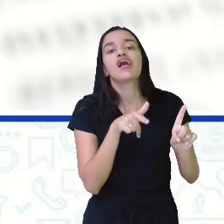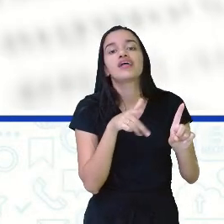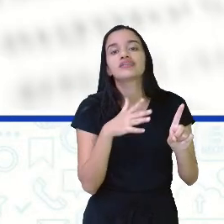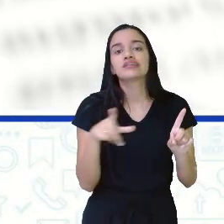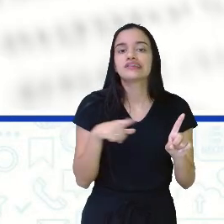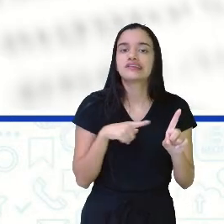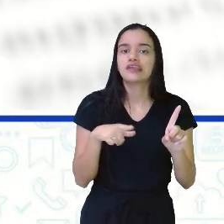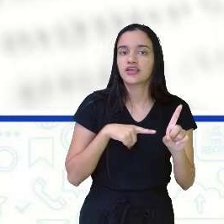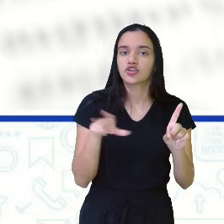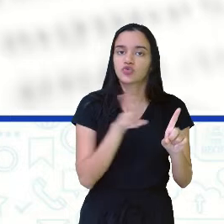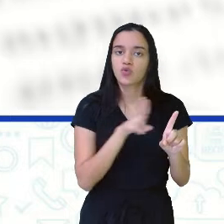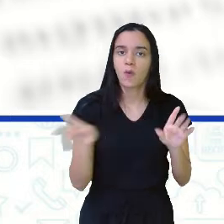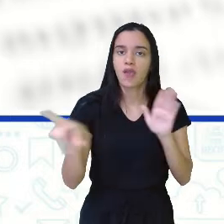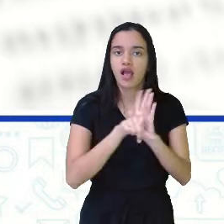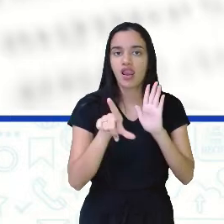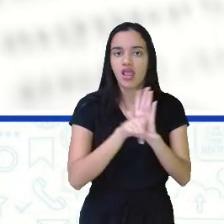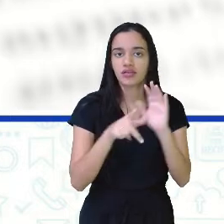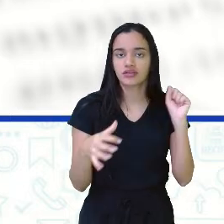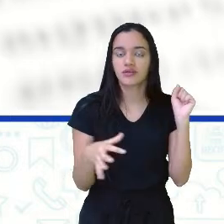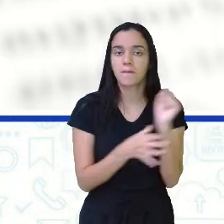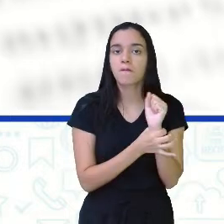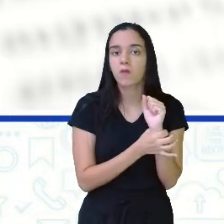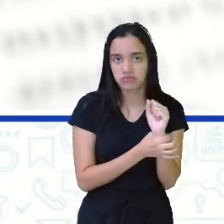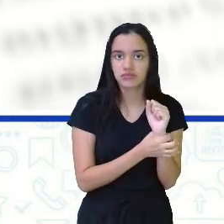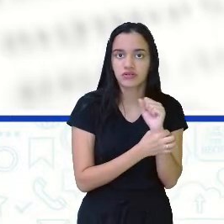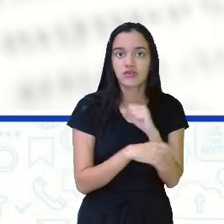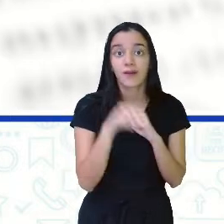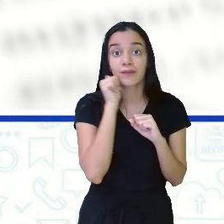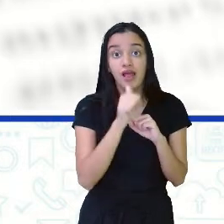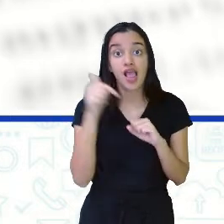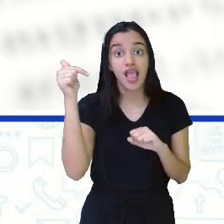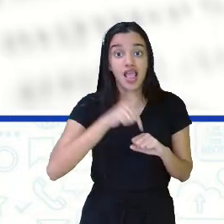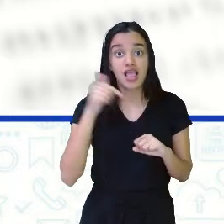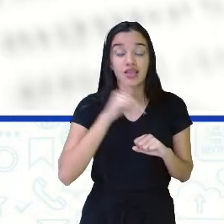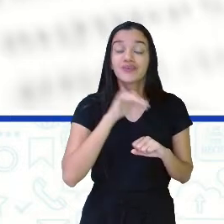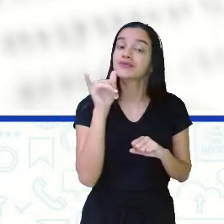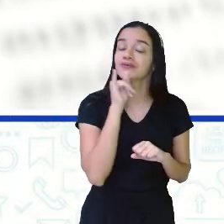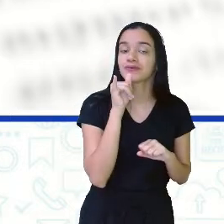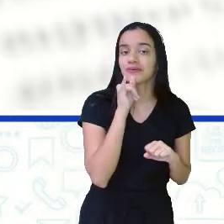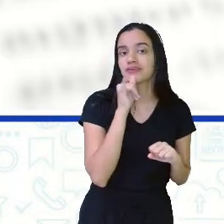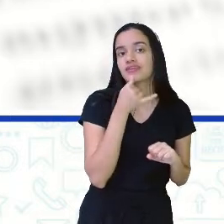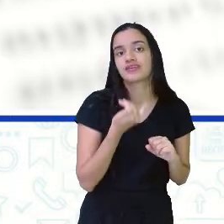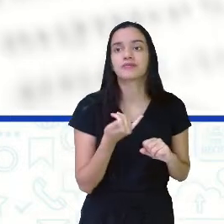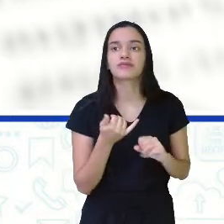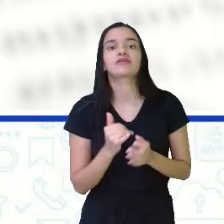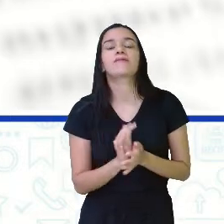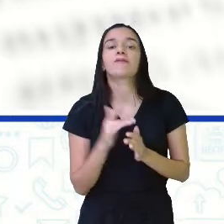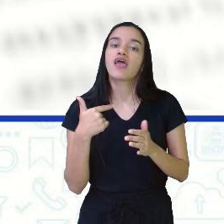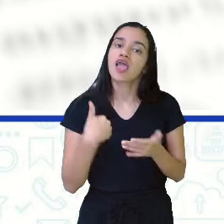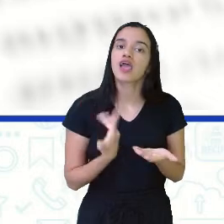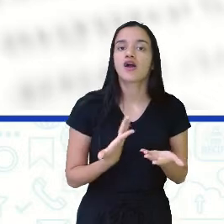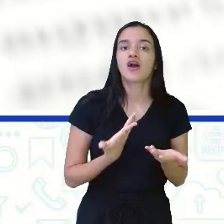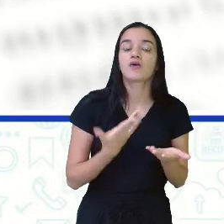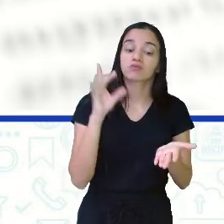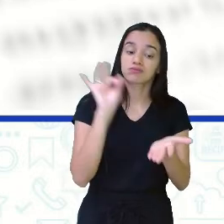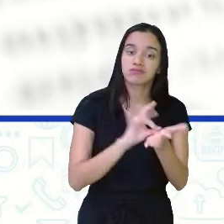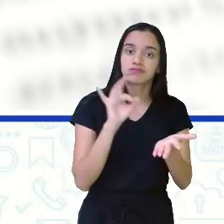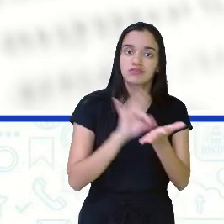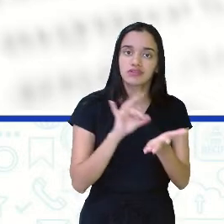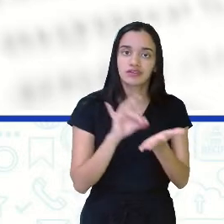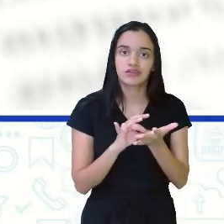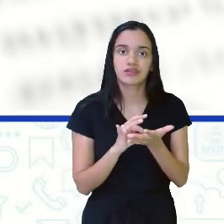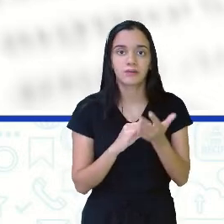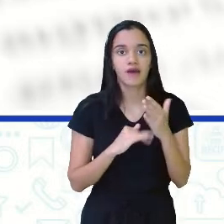nome designado à Lei de Proteção das Mulheres, ou seja, eu aqui parti de um exemplo. Eu parti de algo concreto